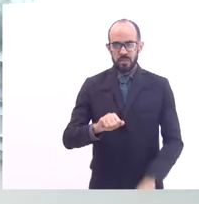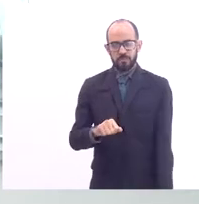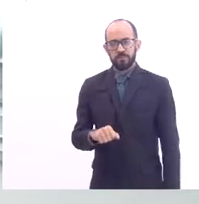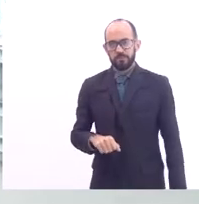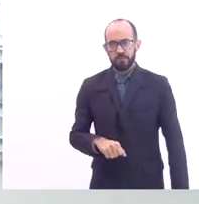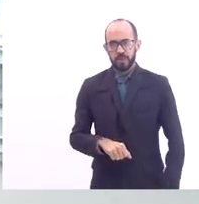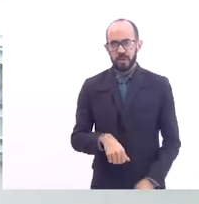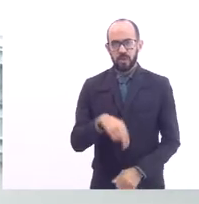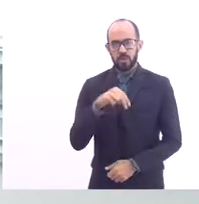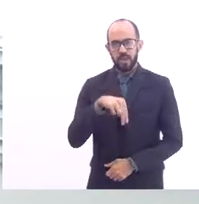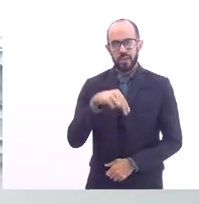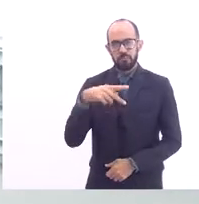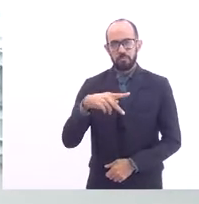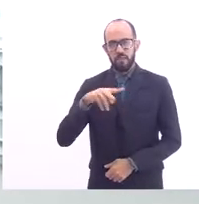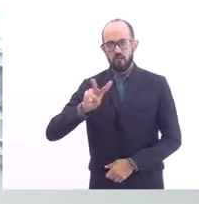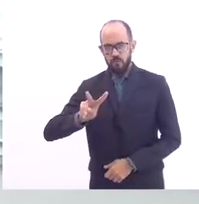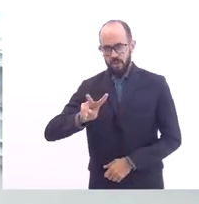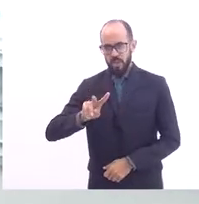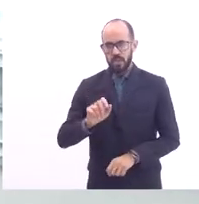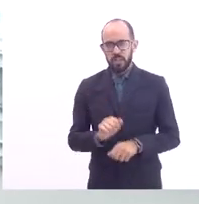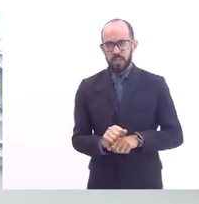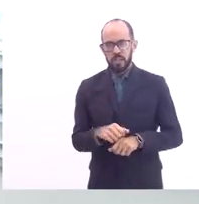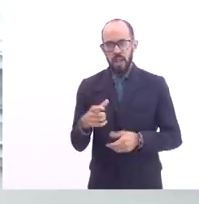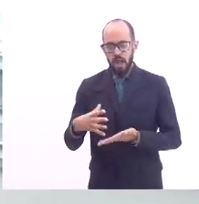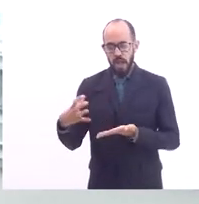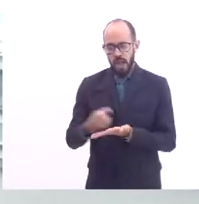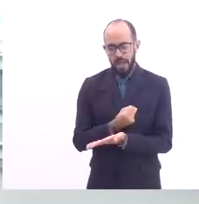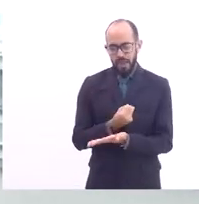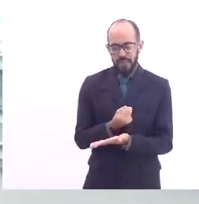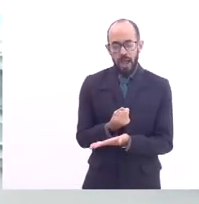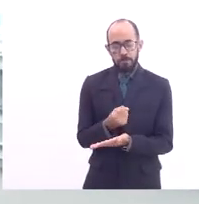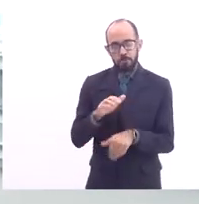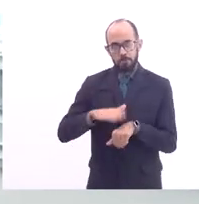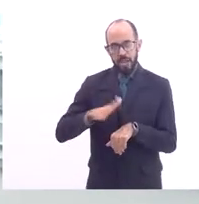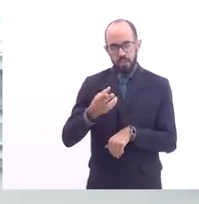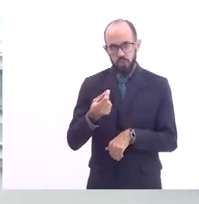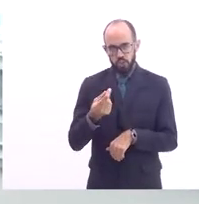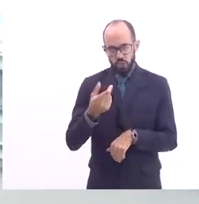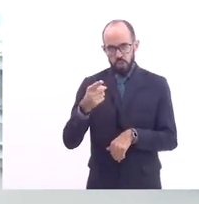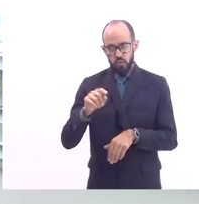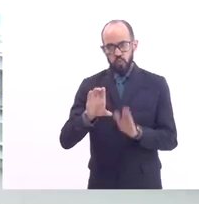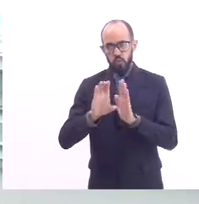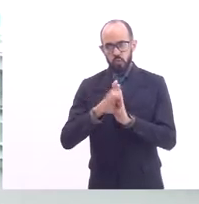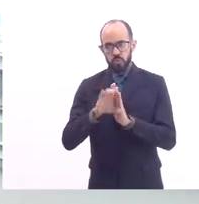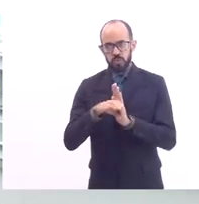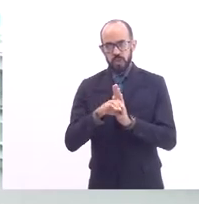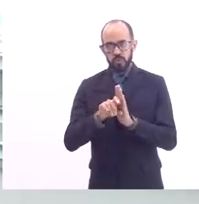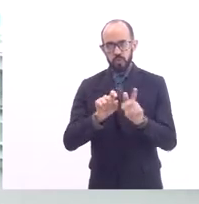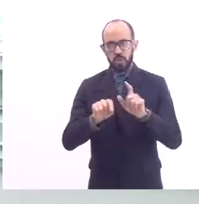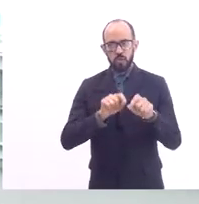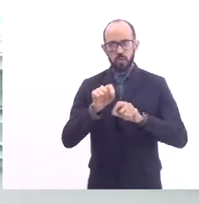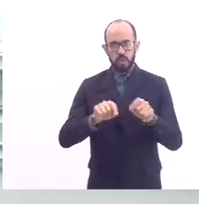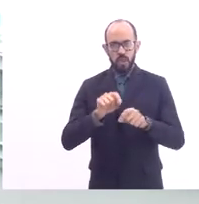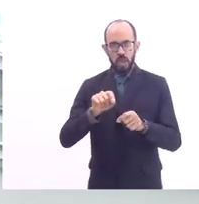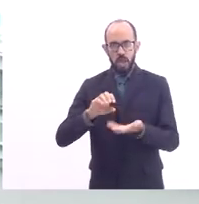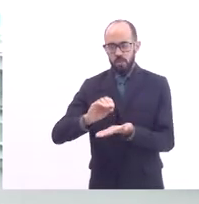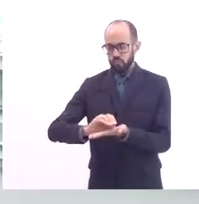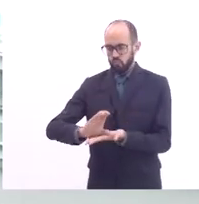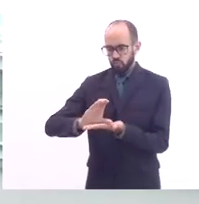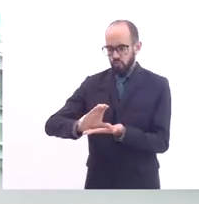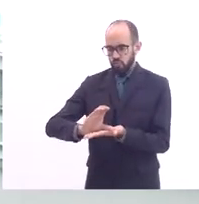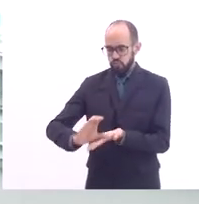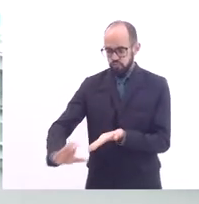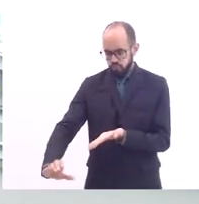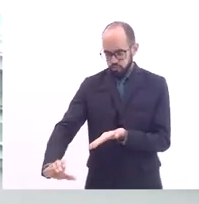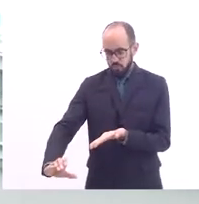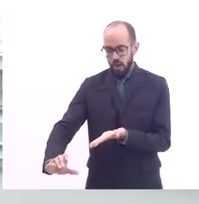pessoal gostava muito, ou seja, arrecadar mais. Havia o conceito de aumentar os investimentos, porém,